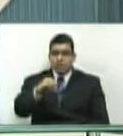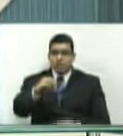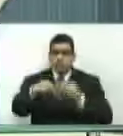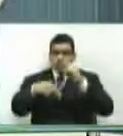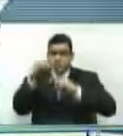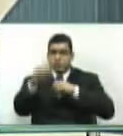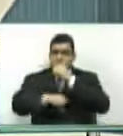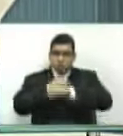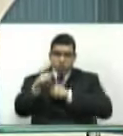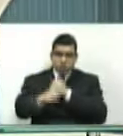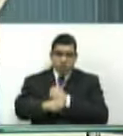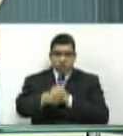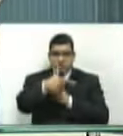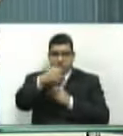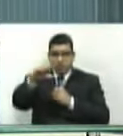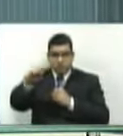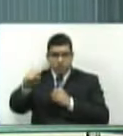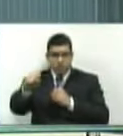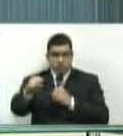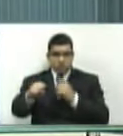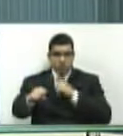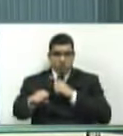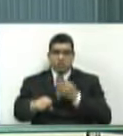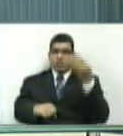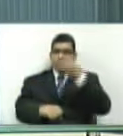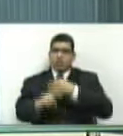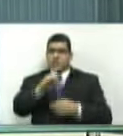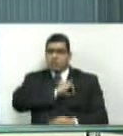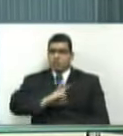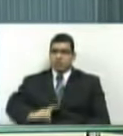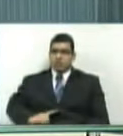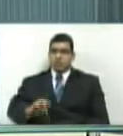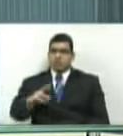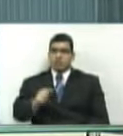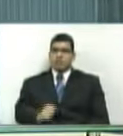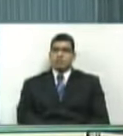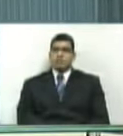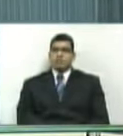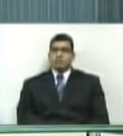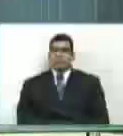2008, em que, deputado Arthur Bisneto,